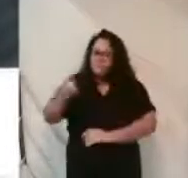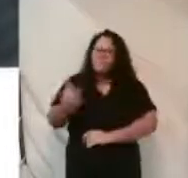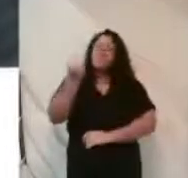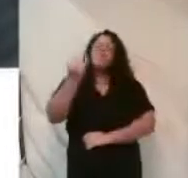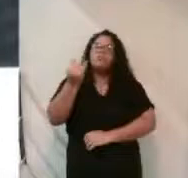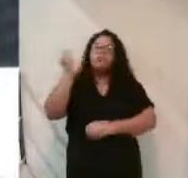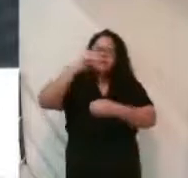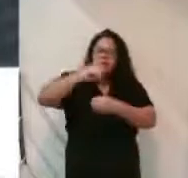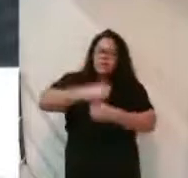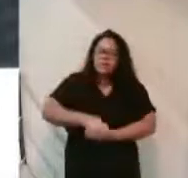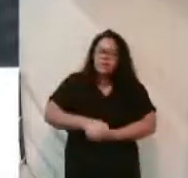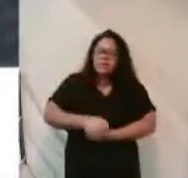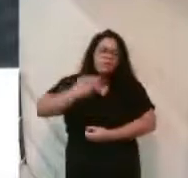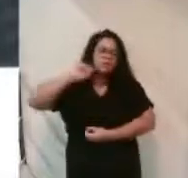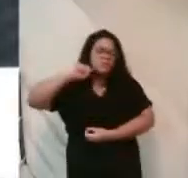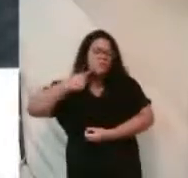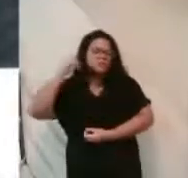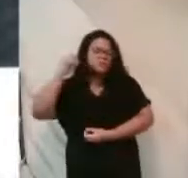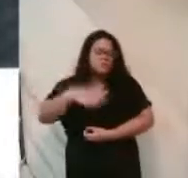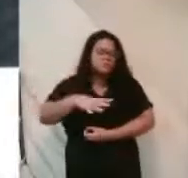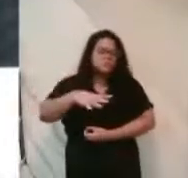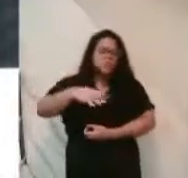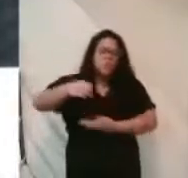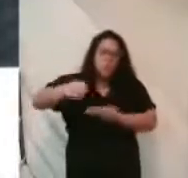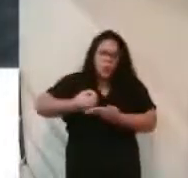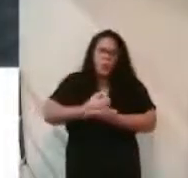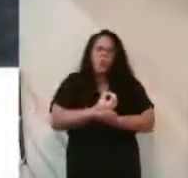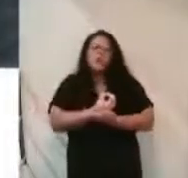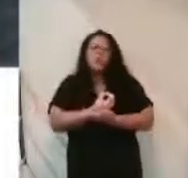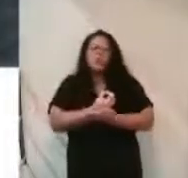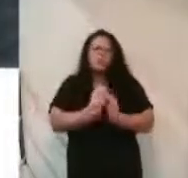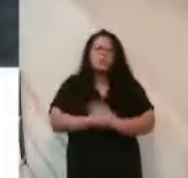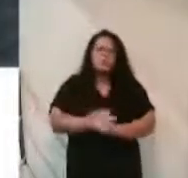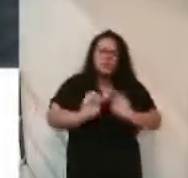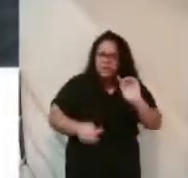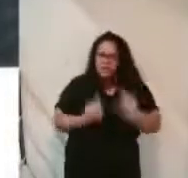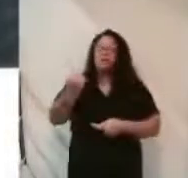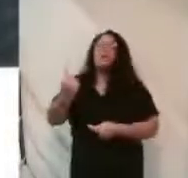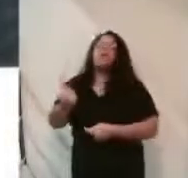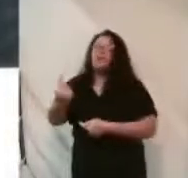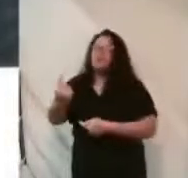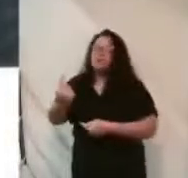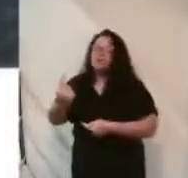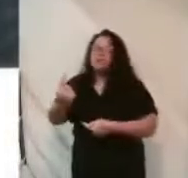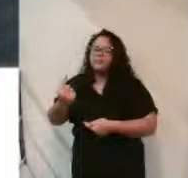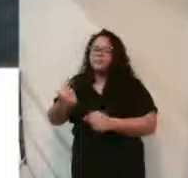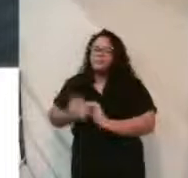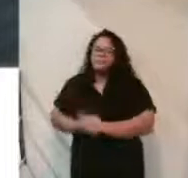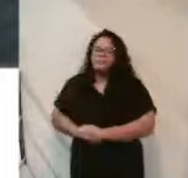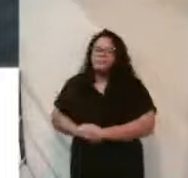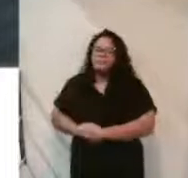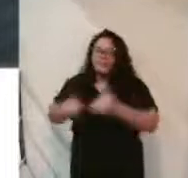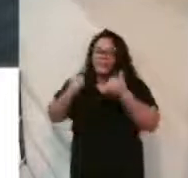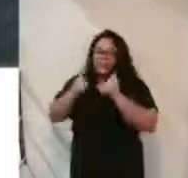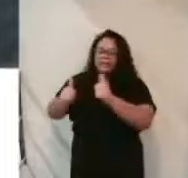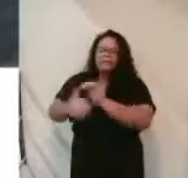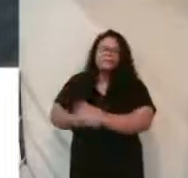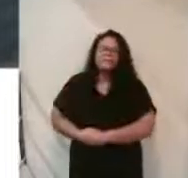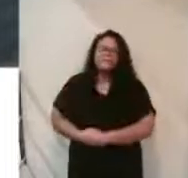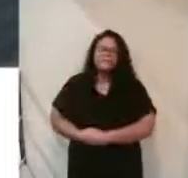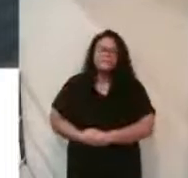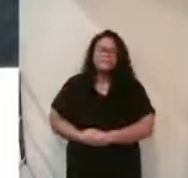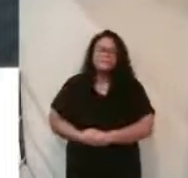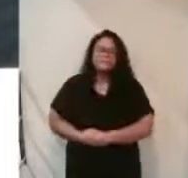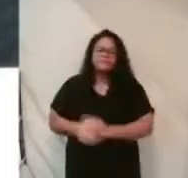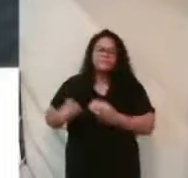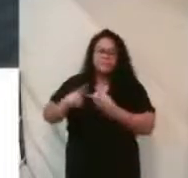Copergás recentemente soltou um edital de 25 milhões, mas esses outros essas 6 mil toneladas dia de